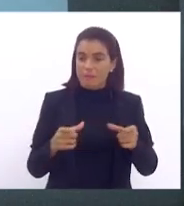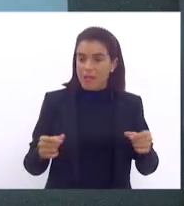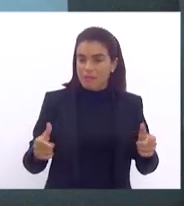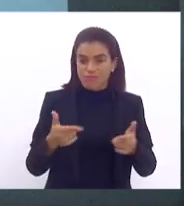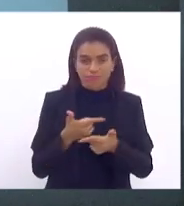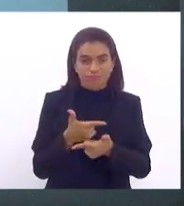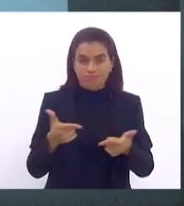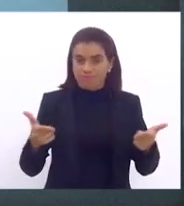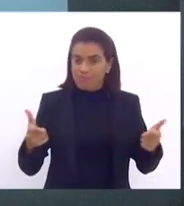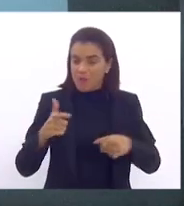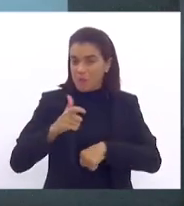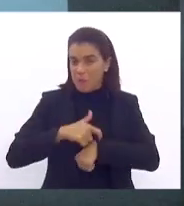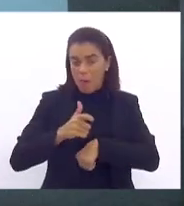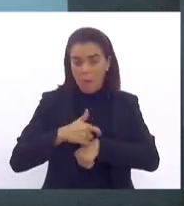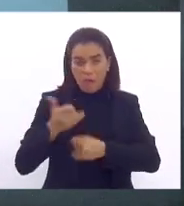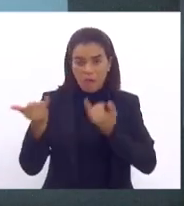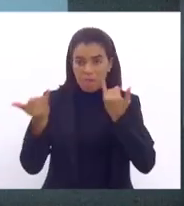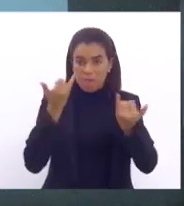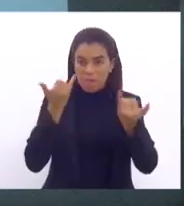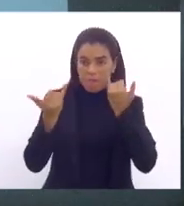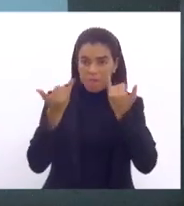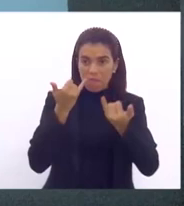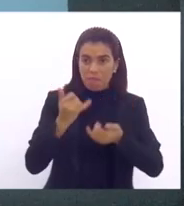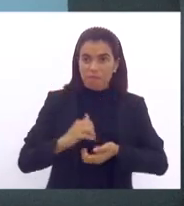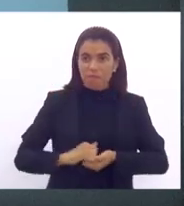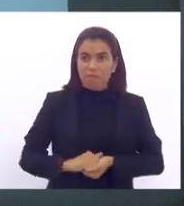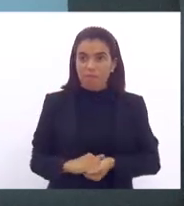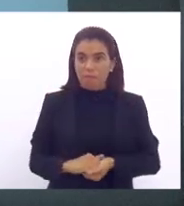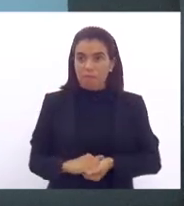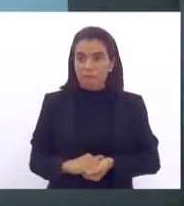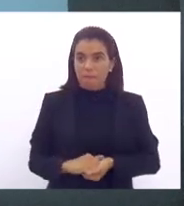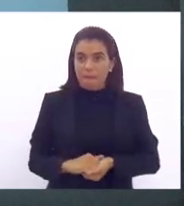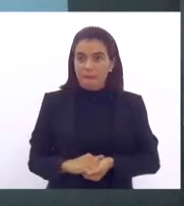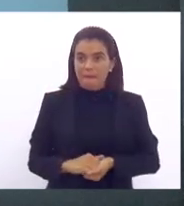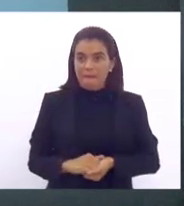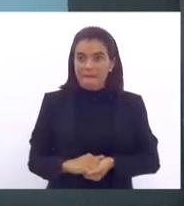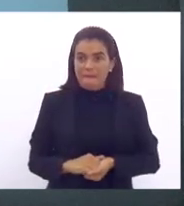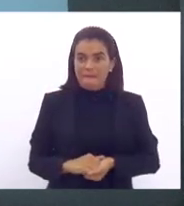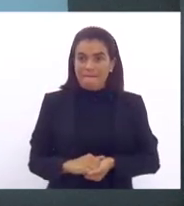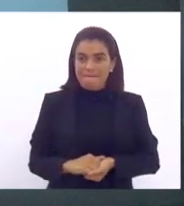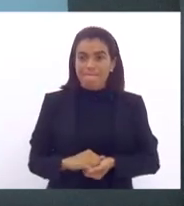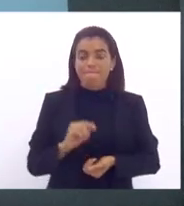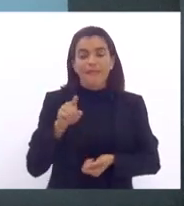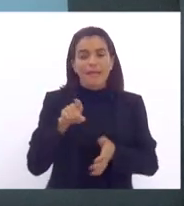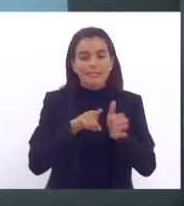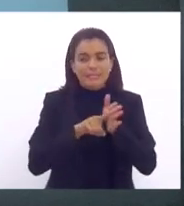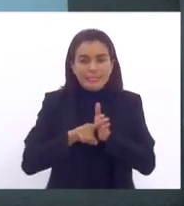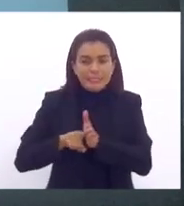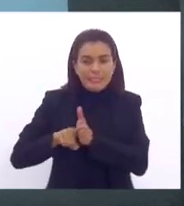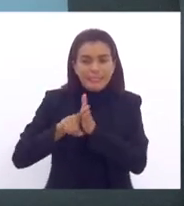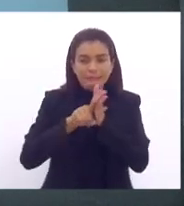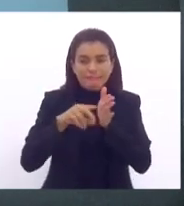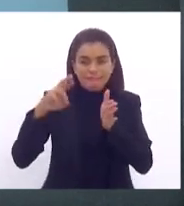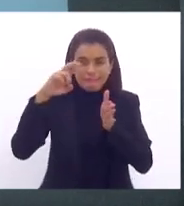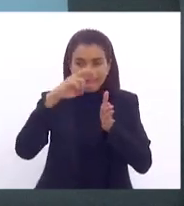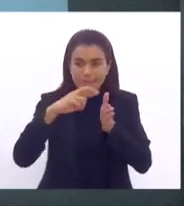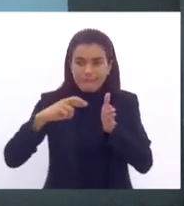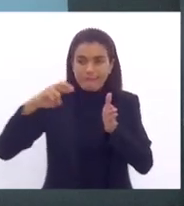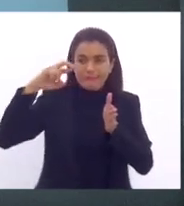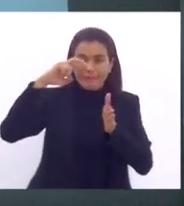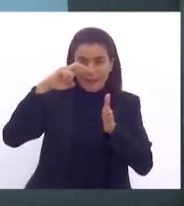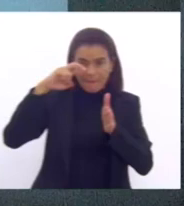que no primeiro momento nós tivéssemos acesso a isso bem esse inquérito eh em que foram